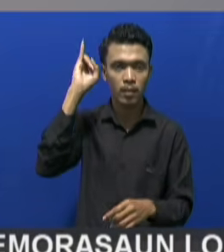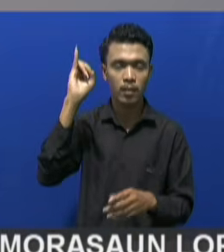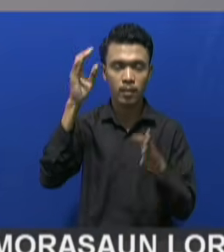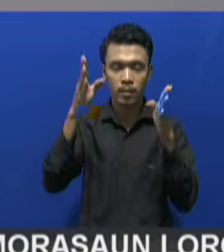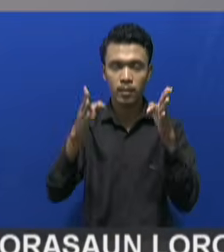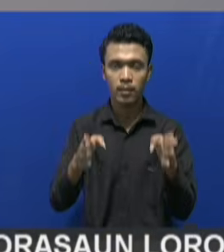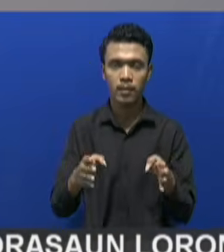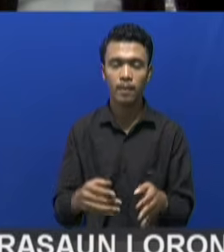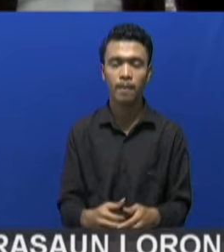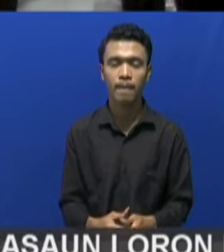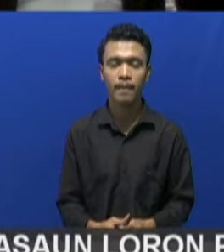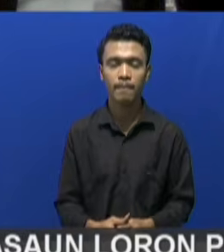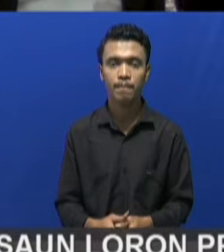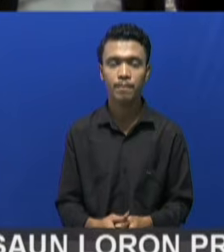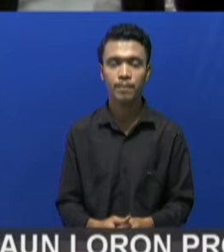das Torres.